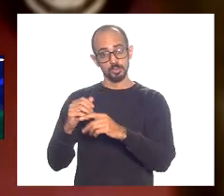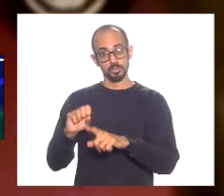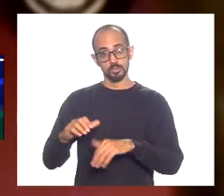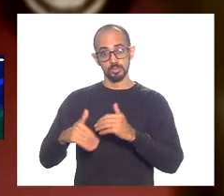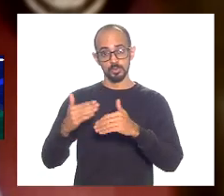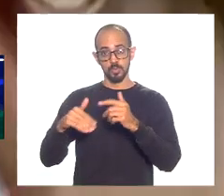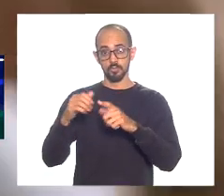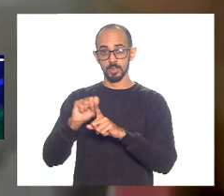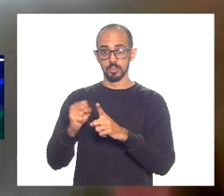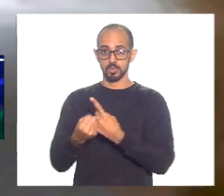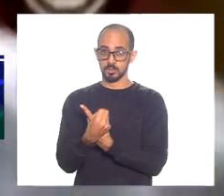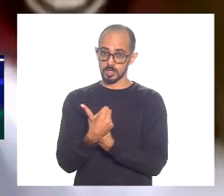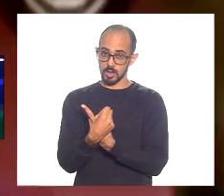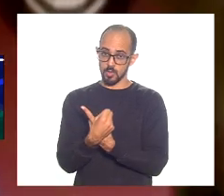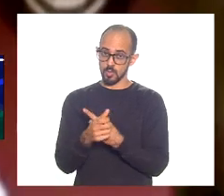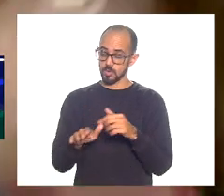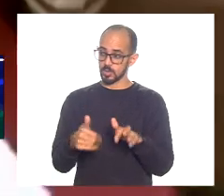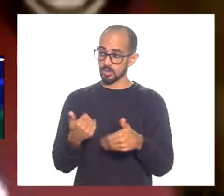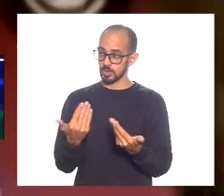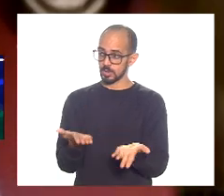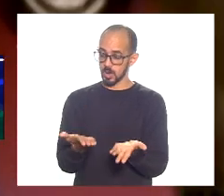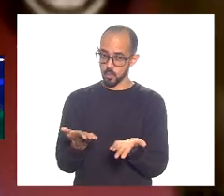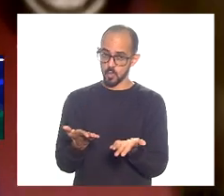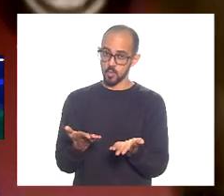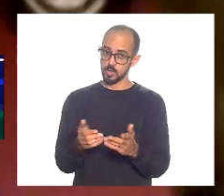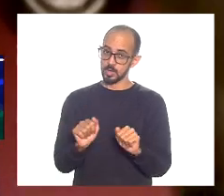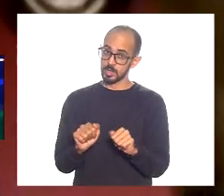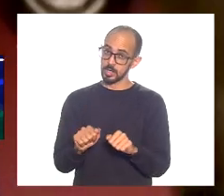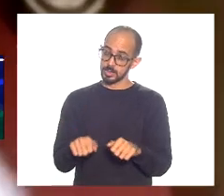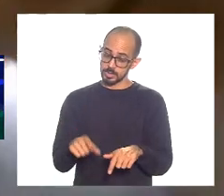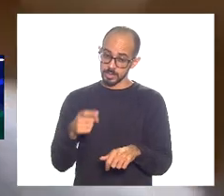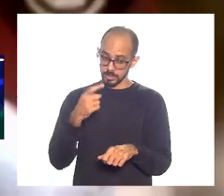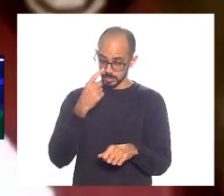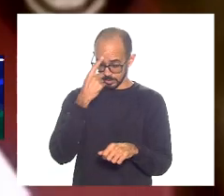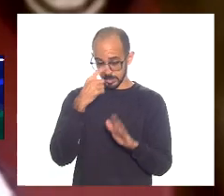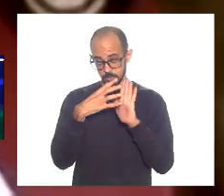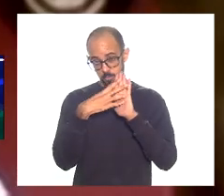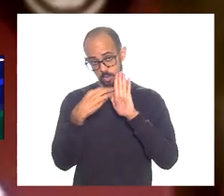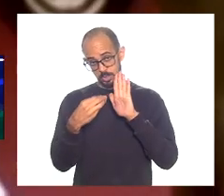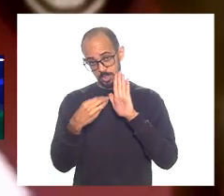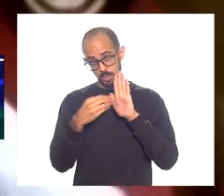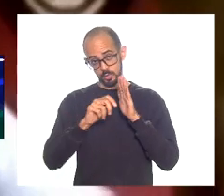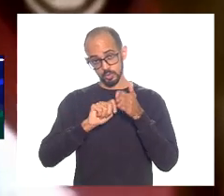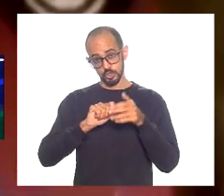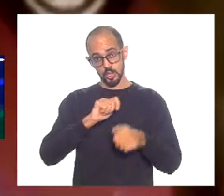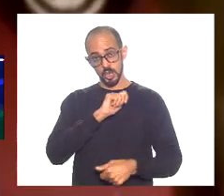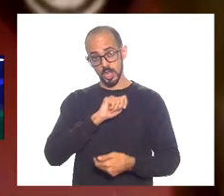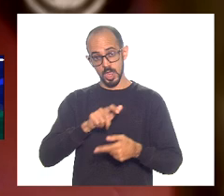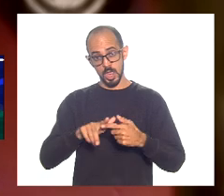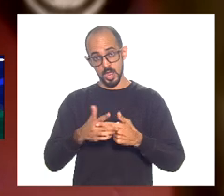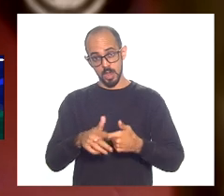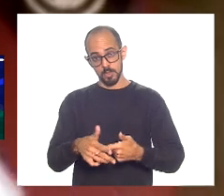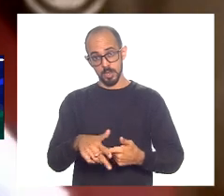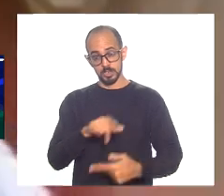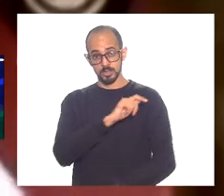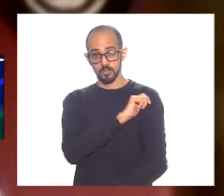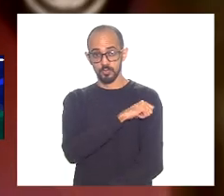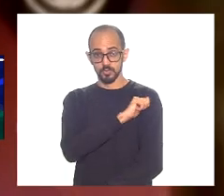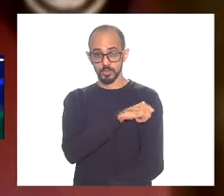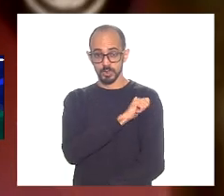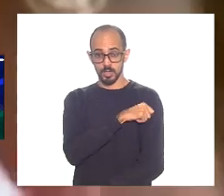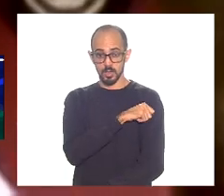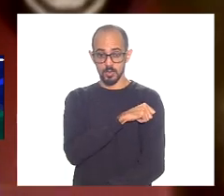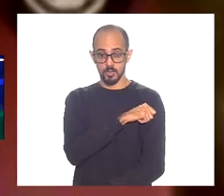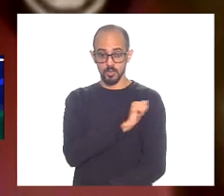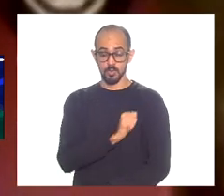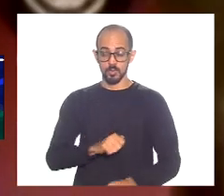E aí, nesse regime de recuperação fiscal, inclusive, foi dito que tem dois artigos, o artigo 12 e o